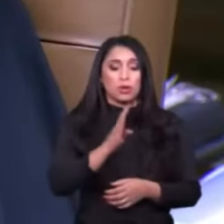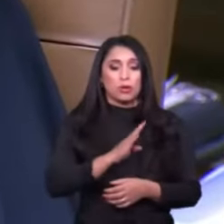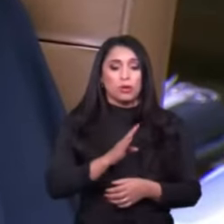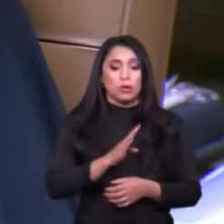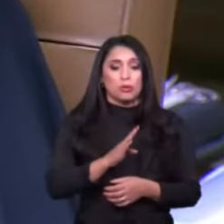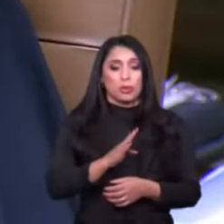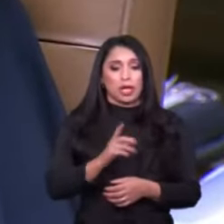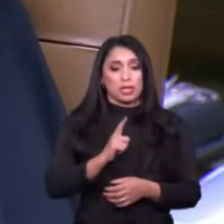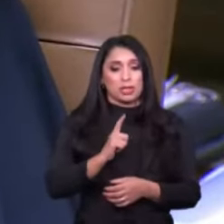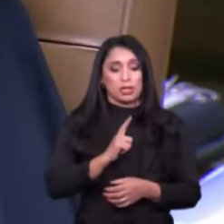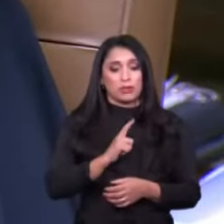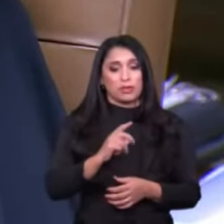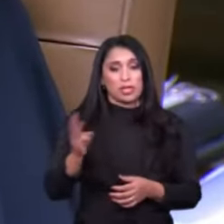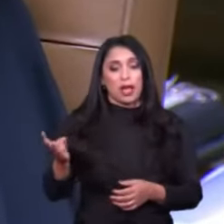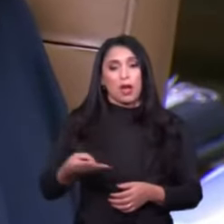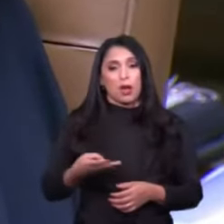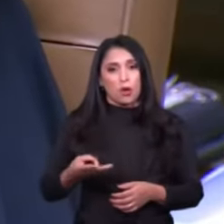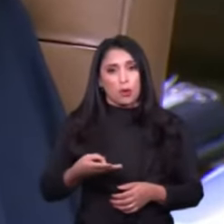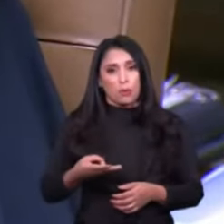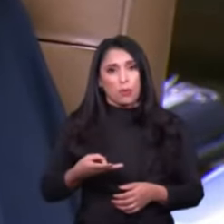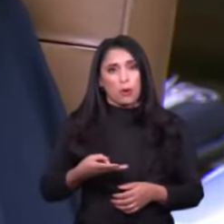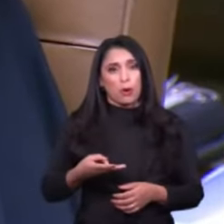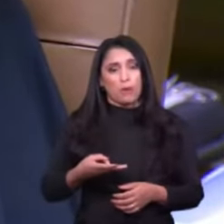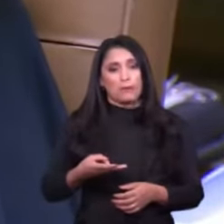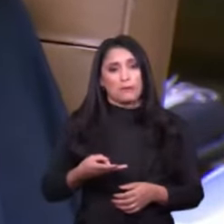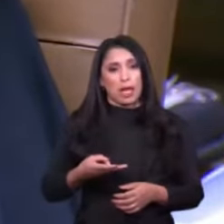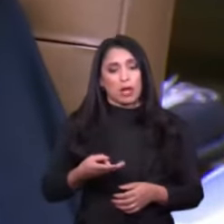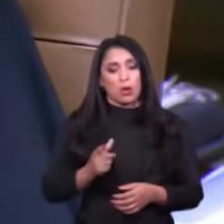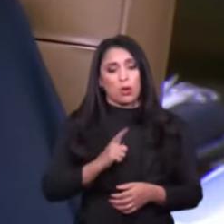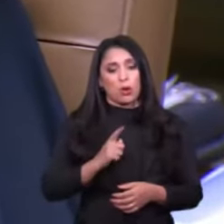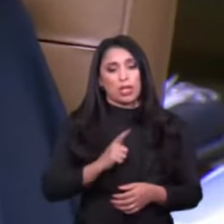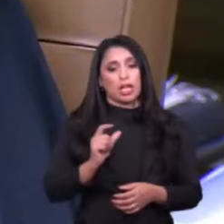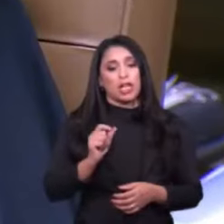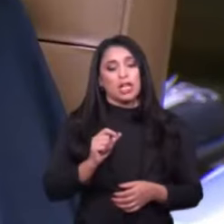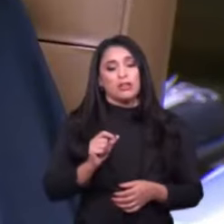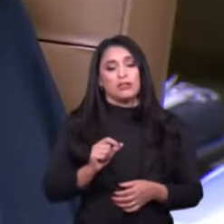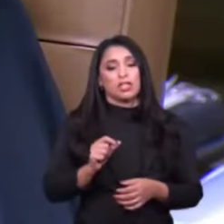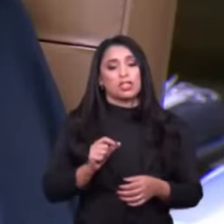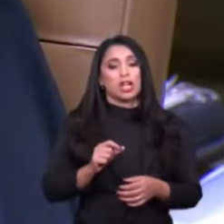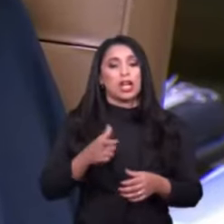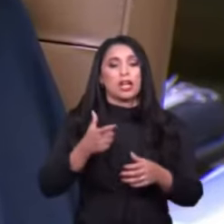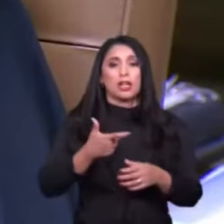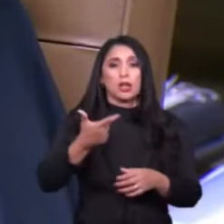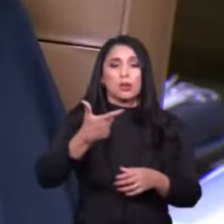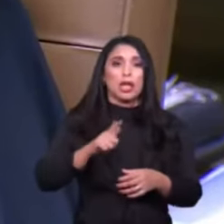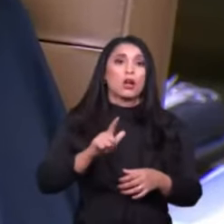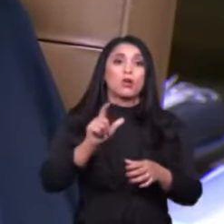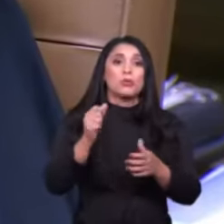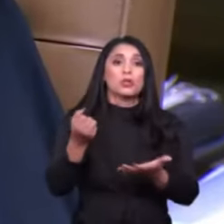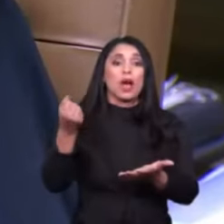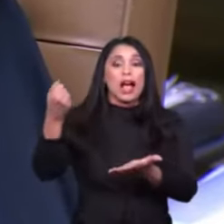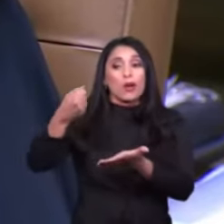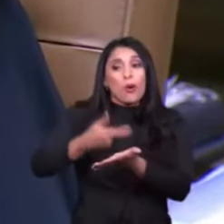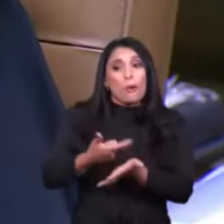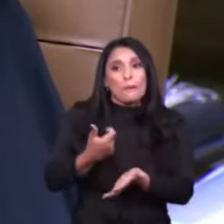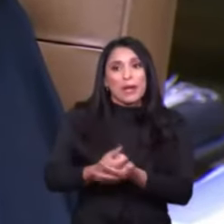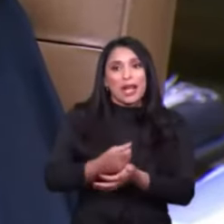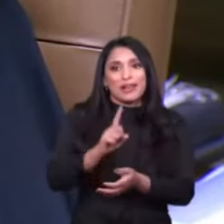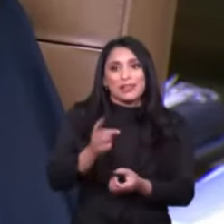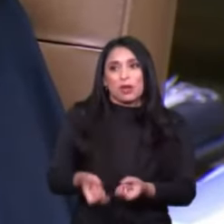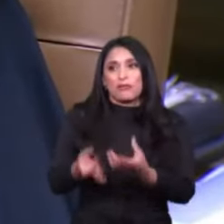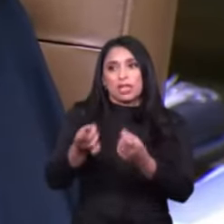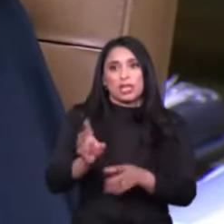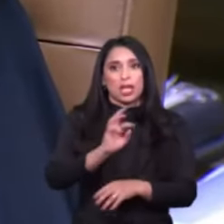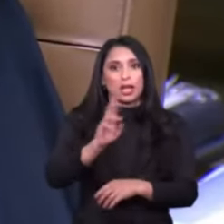do tráfico de maconha e cocaína entre a América do Sul e a Europa, passando pela África, para país consumidor, figurando, inclusive, entre os